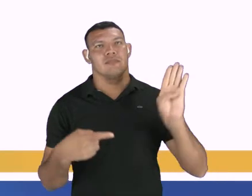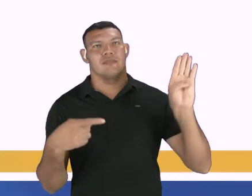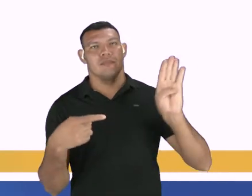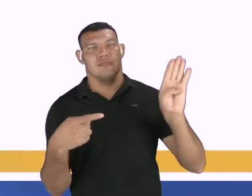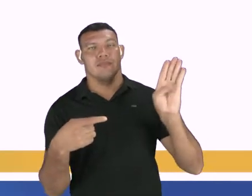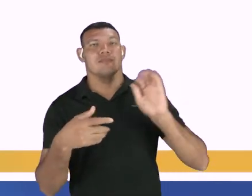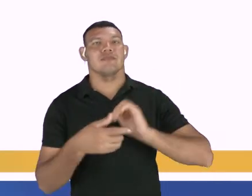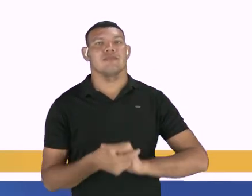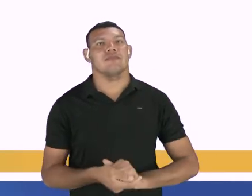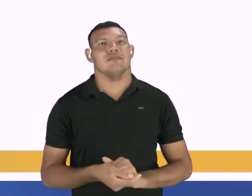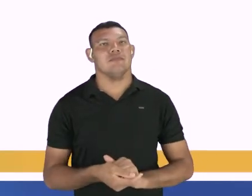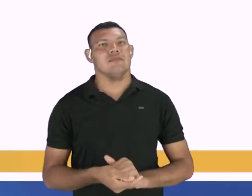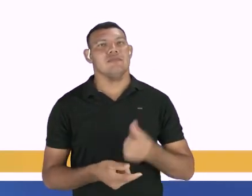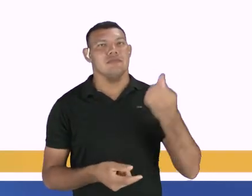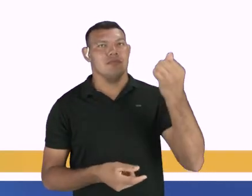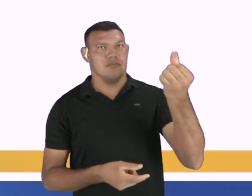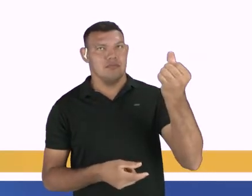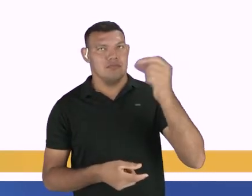Exemplo B.